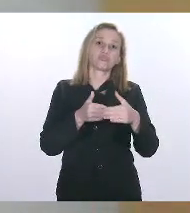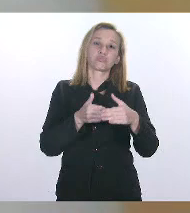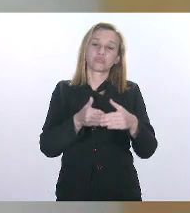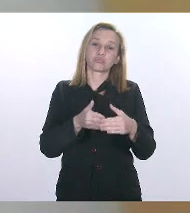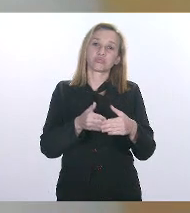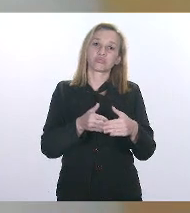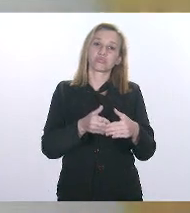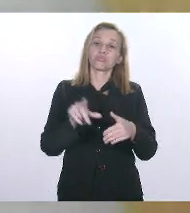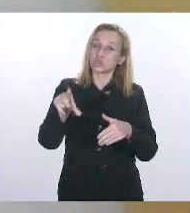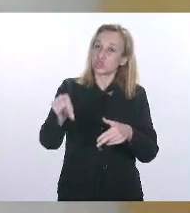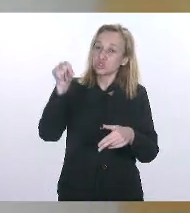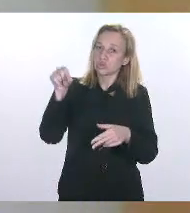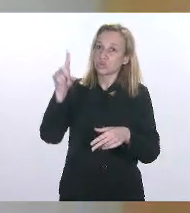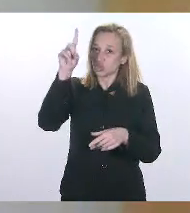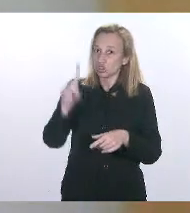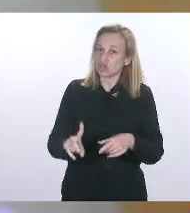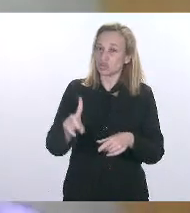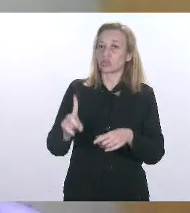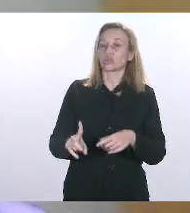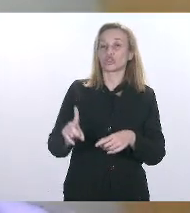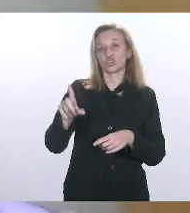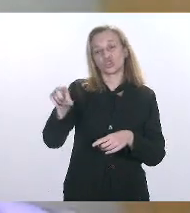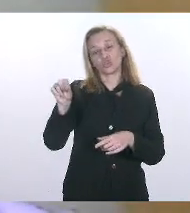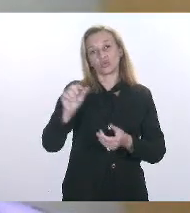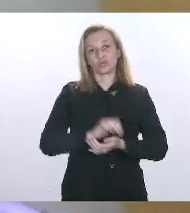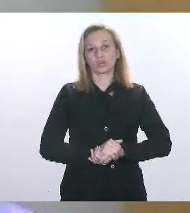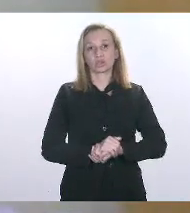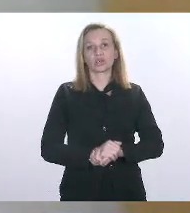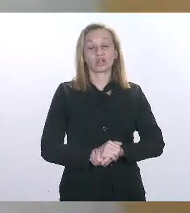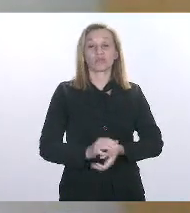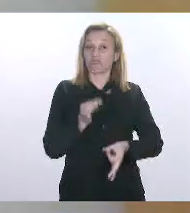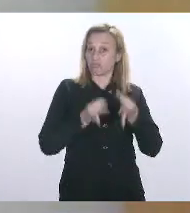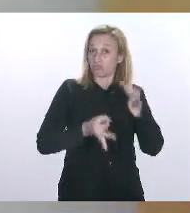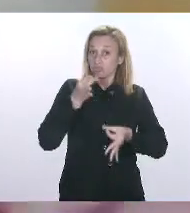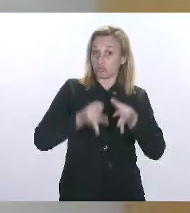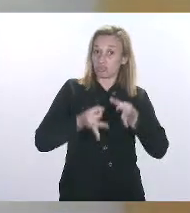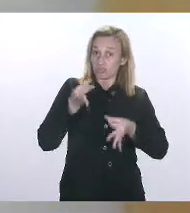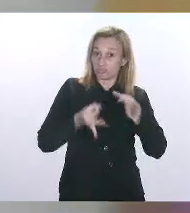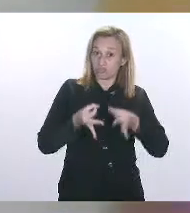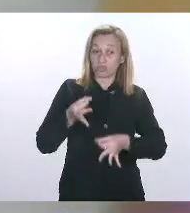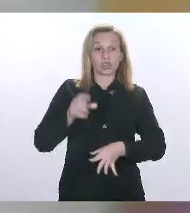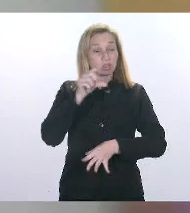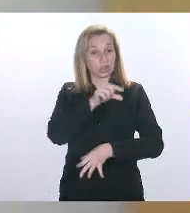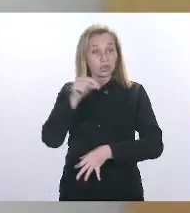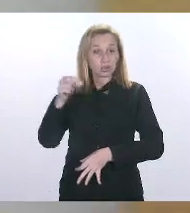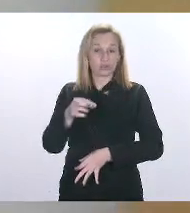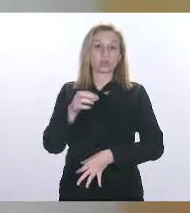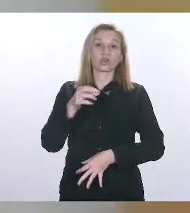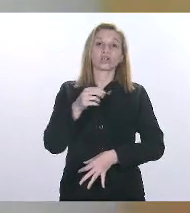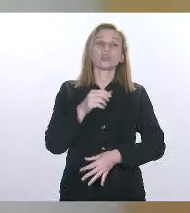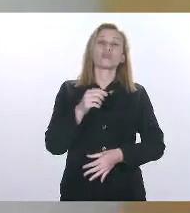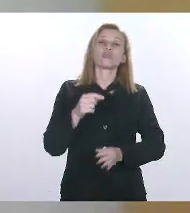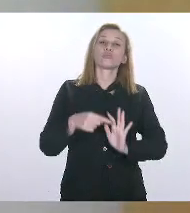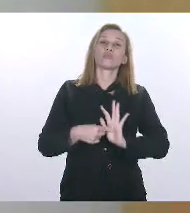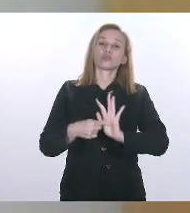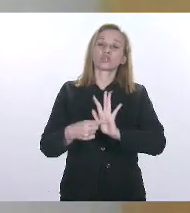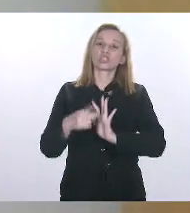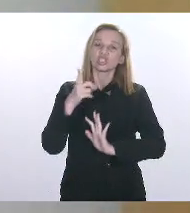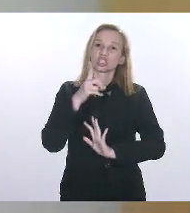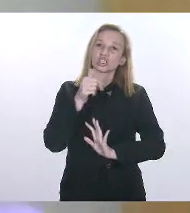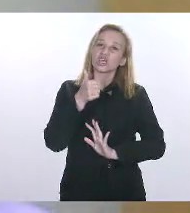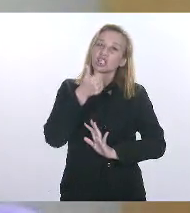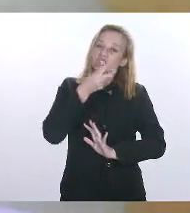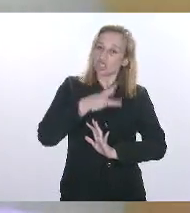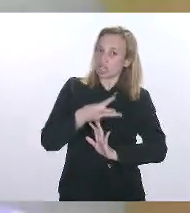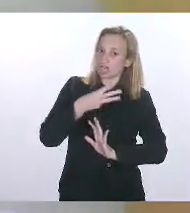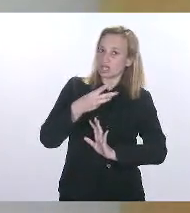nomeação do diretor-geral eleito. Essa decisão da juíza foi publicada no dia 13 de novembro, deputada